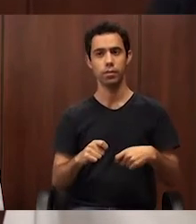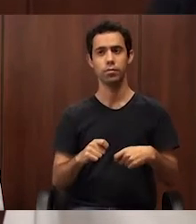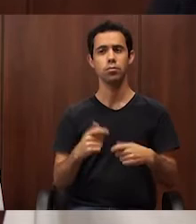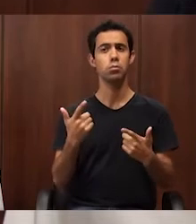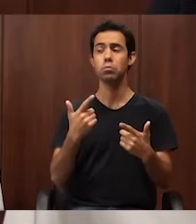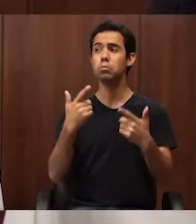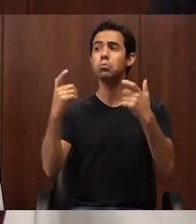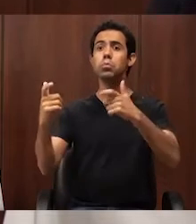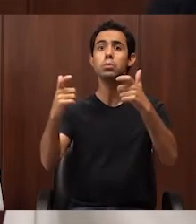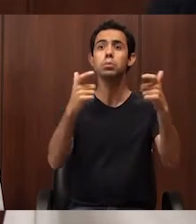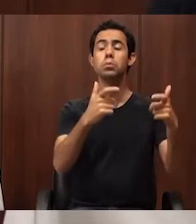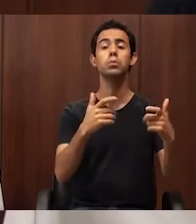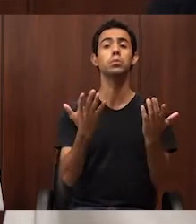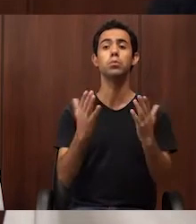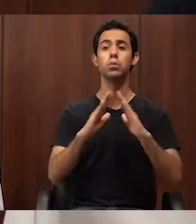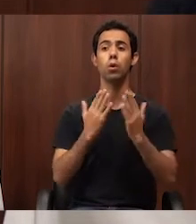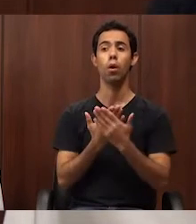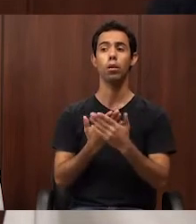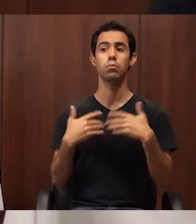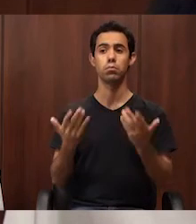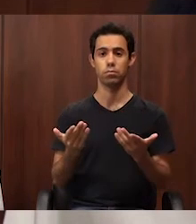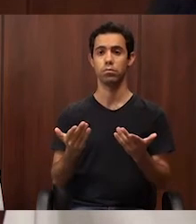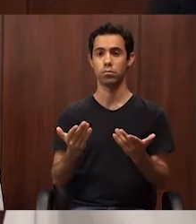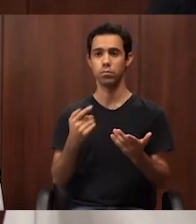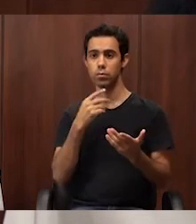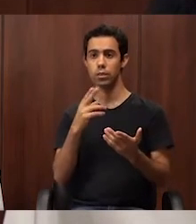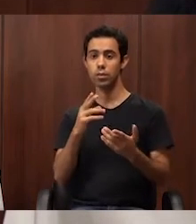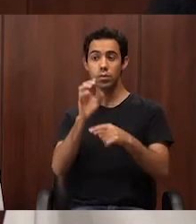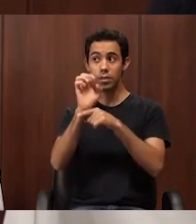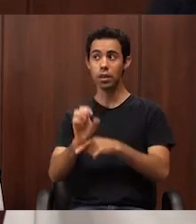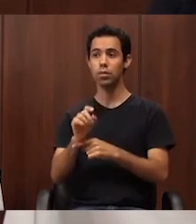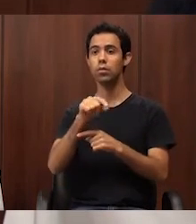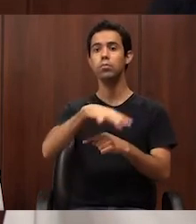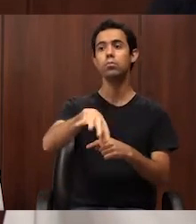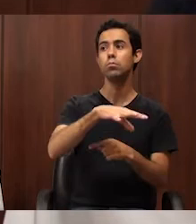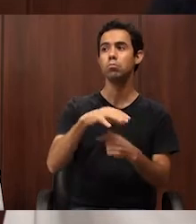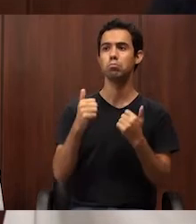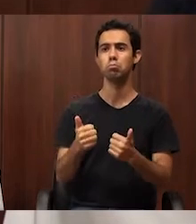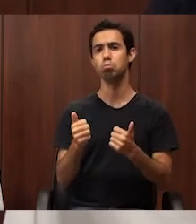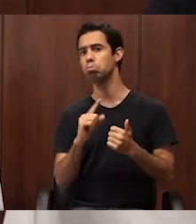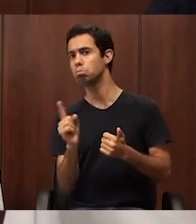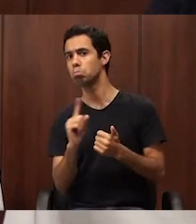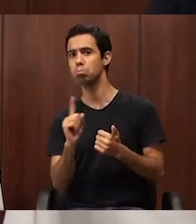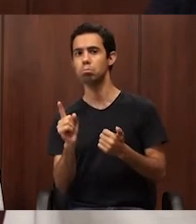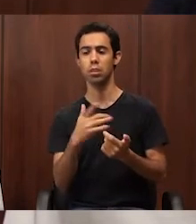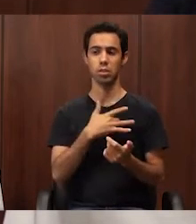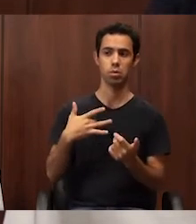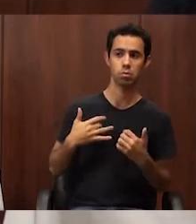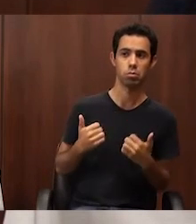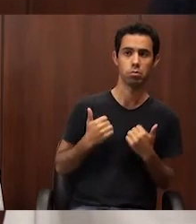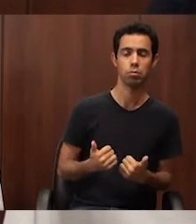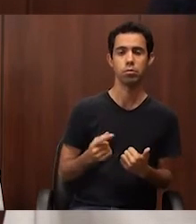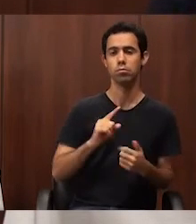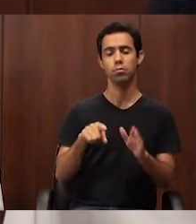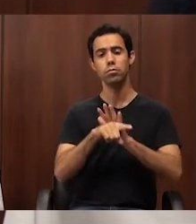mas o Estado não fala nada sobre aquele estabelecimento. Se ele é um estabelecimento de ensino, se ele é um estabelecimento de saúde, se ele foi